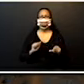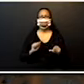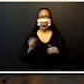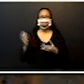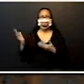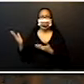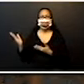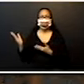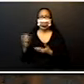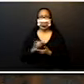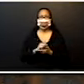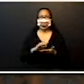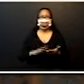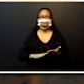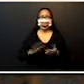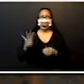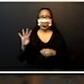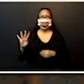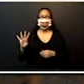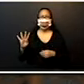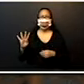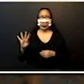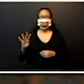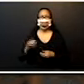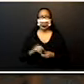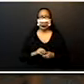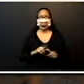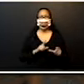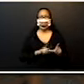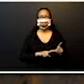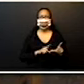4. Vão fazer até a letra D,